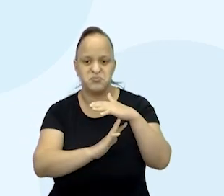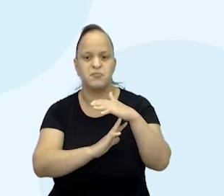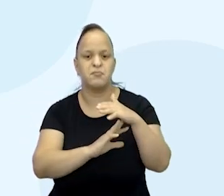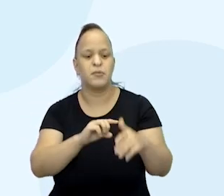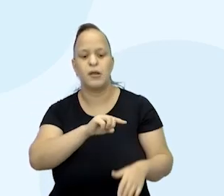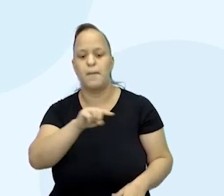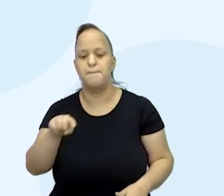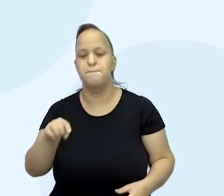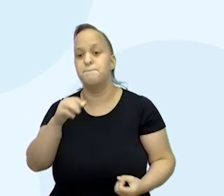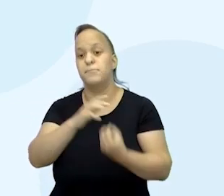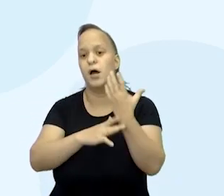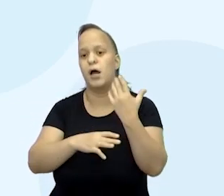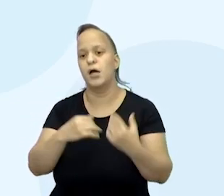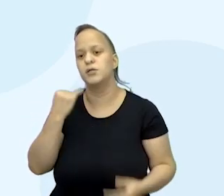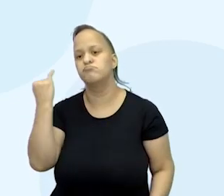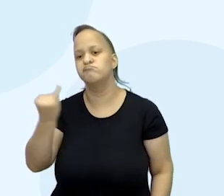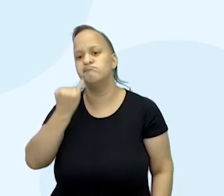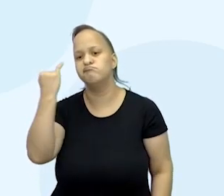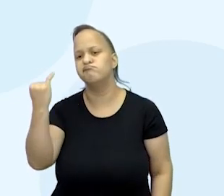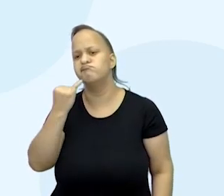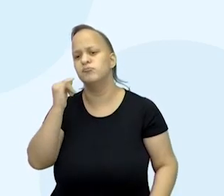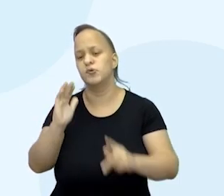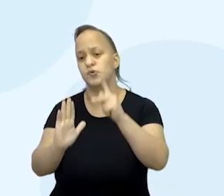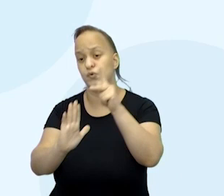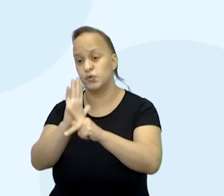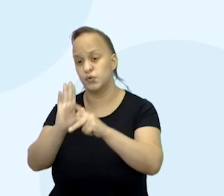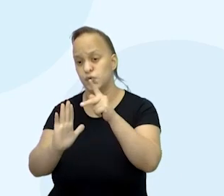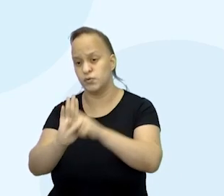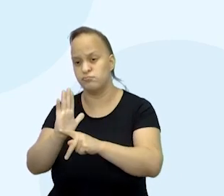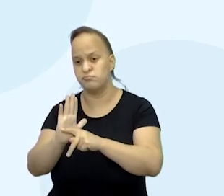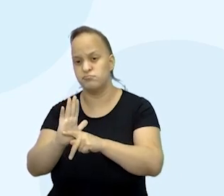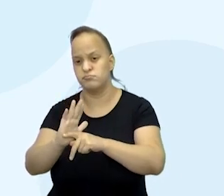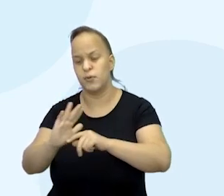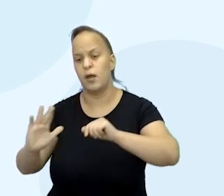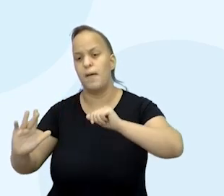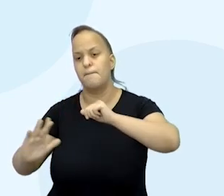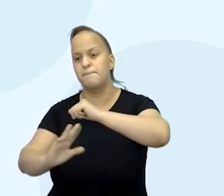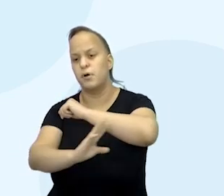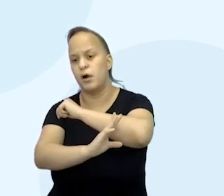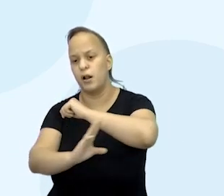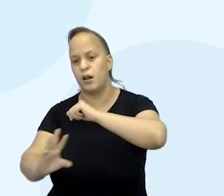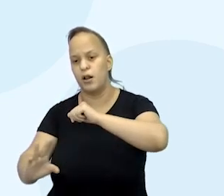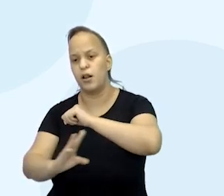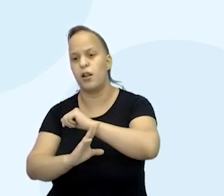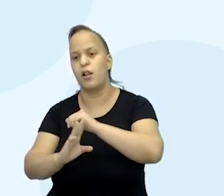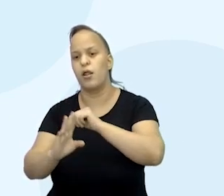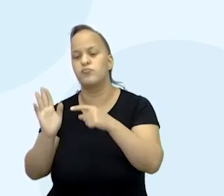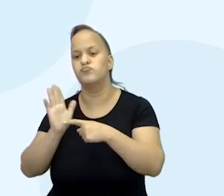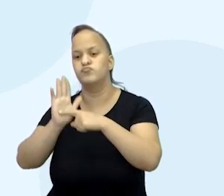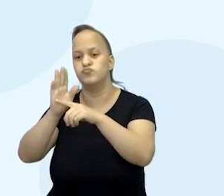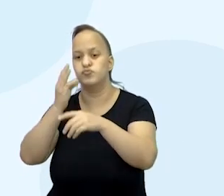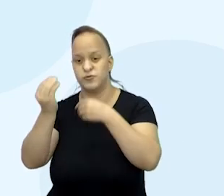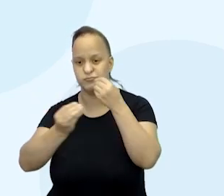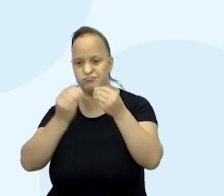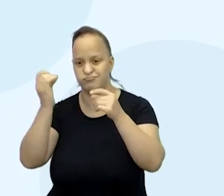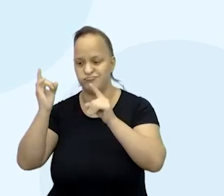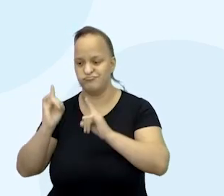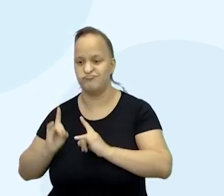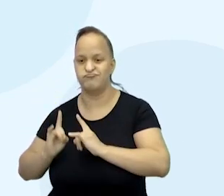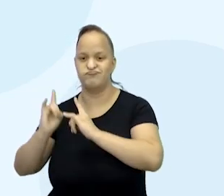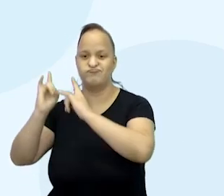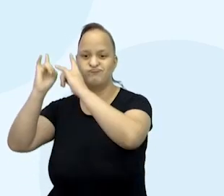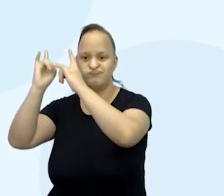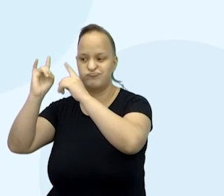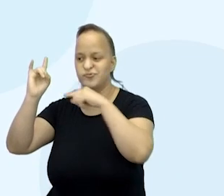os projetos de urbanização buscavam mostrar, por meios de edificações, os ideais